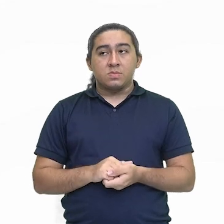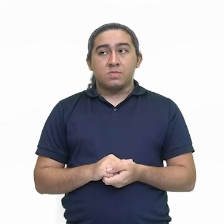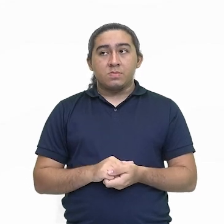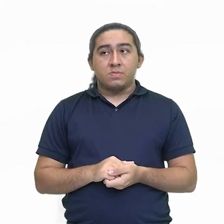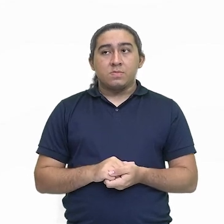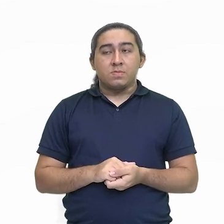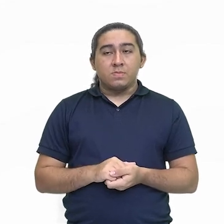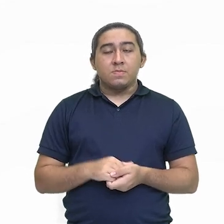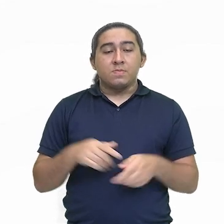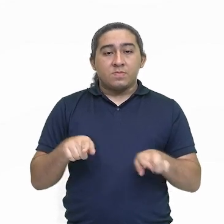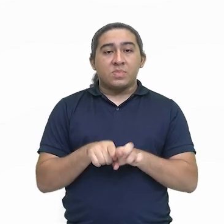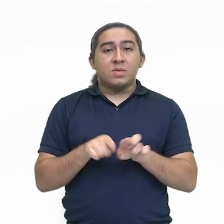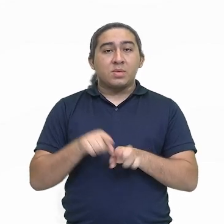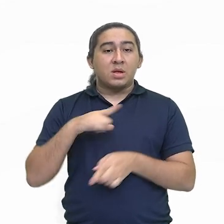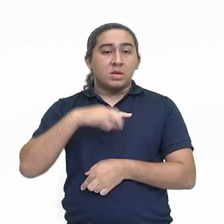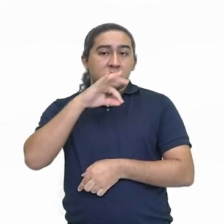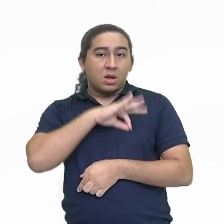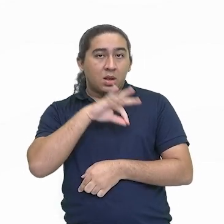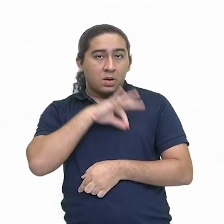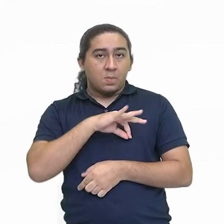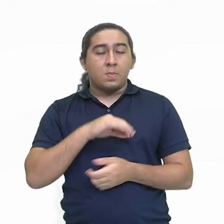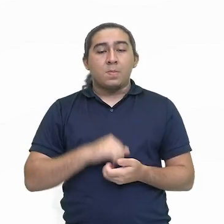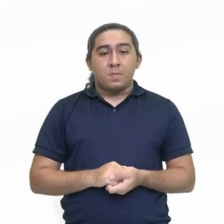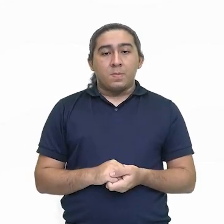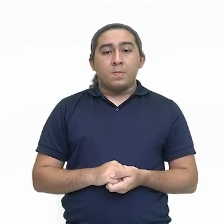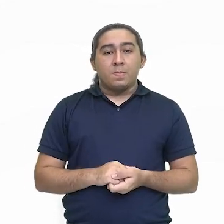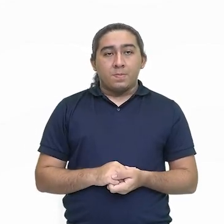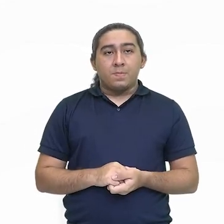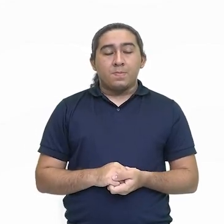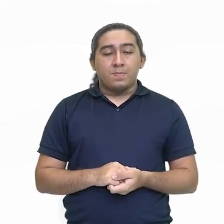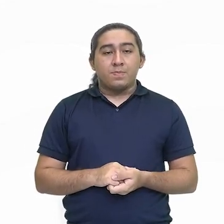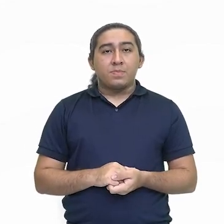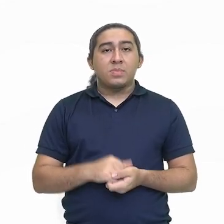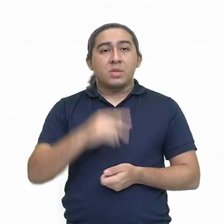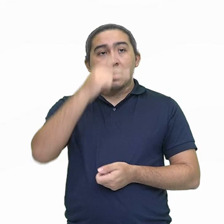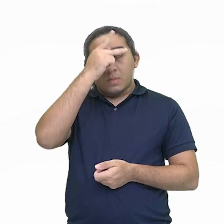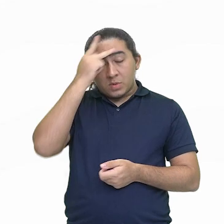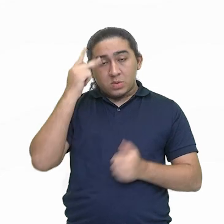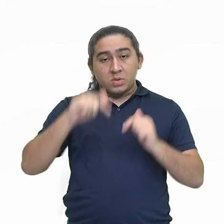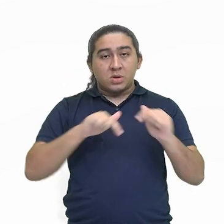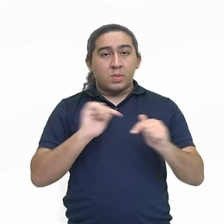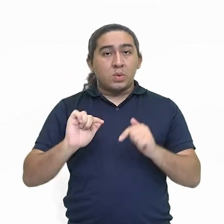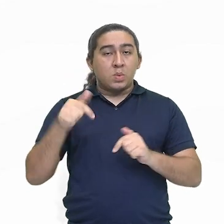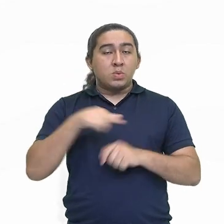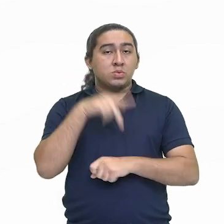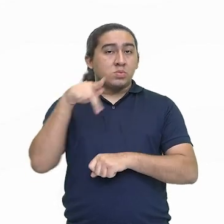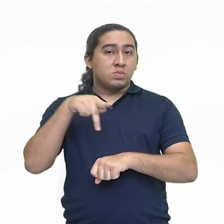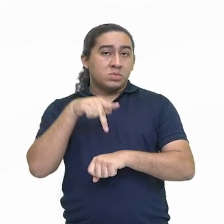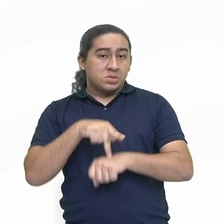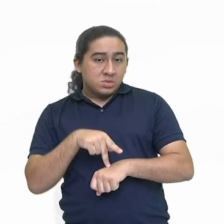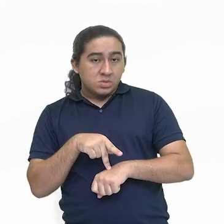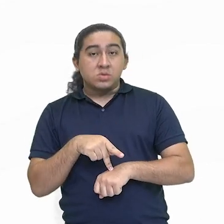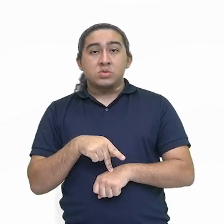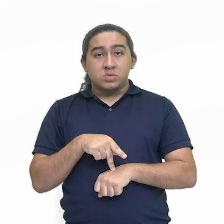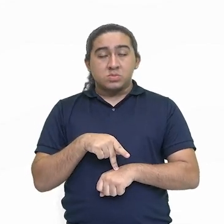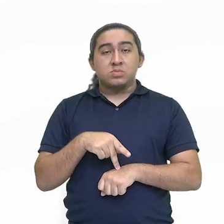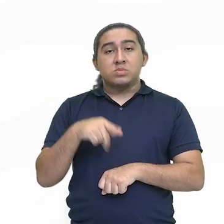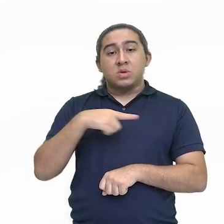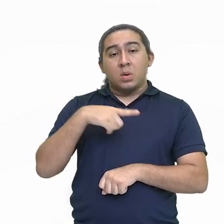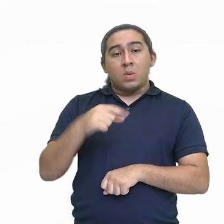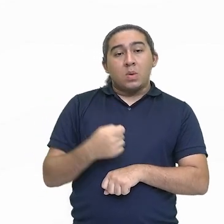tem a questão dos salários, que geralmente os trabalhadores estrangeiros, né, eles possuem menores salários. A